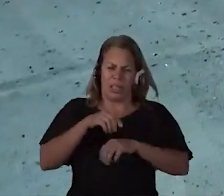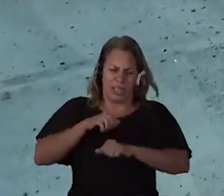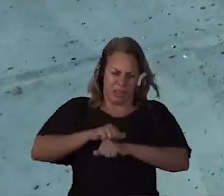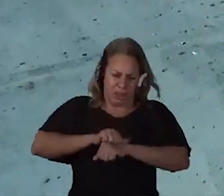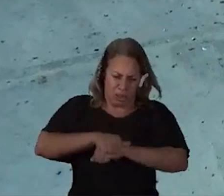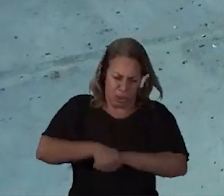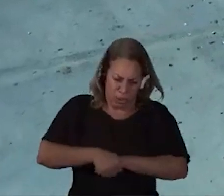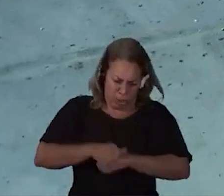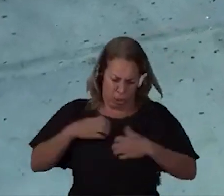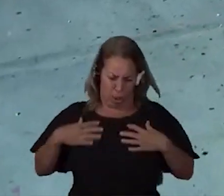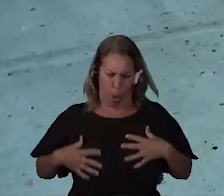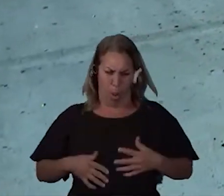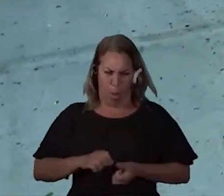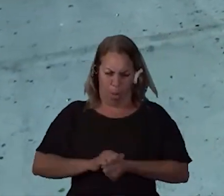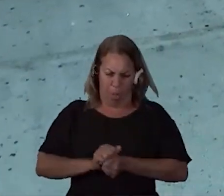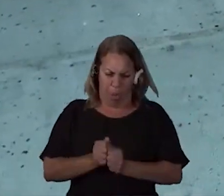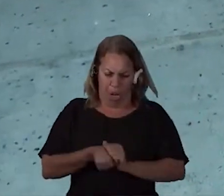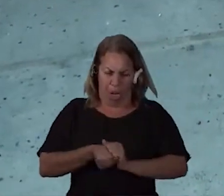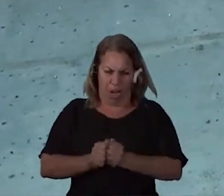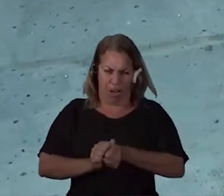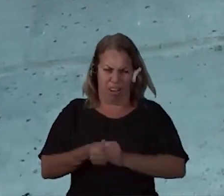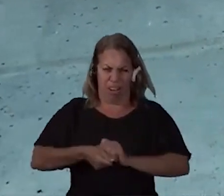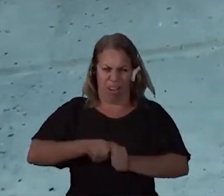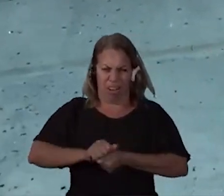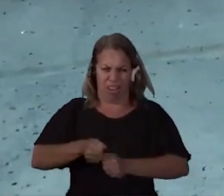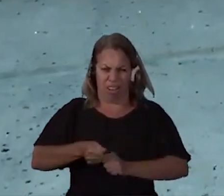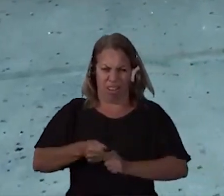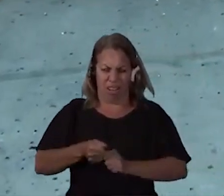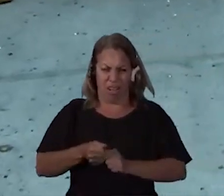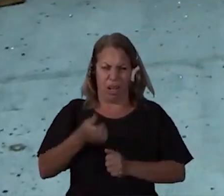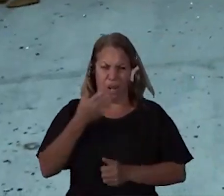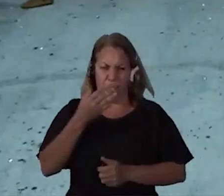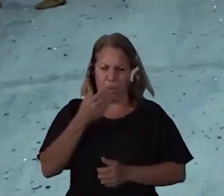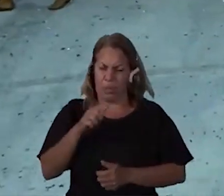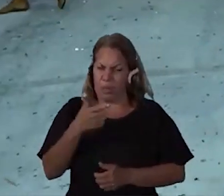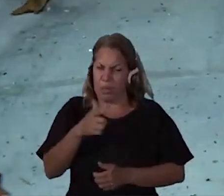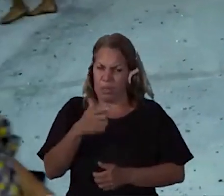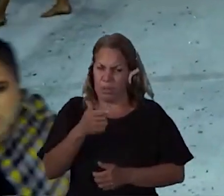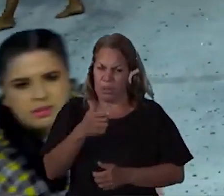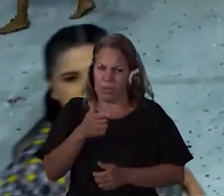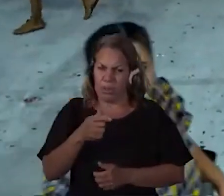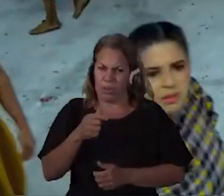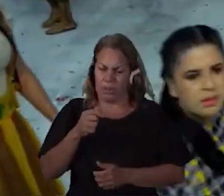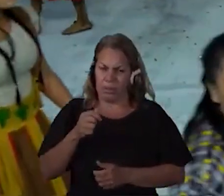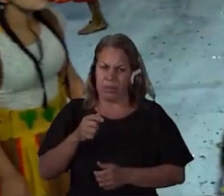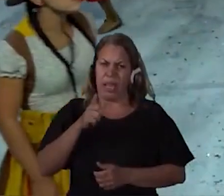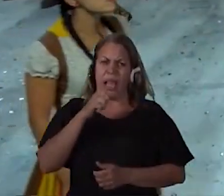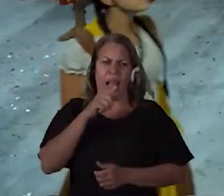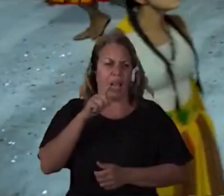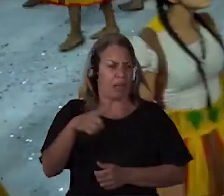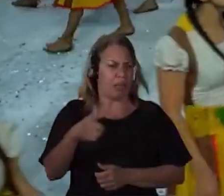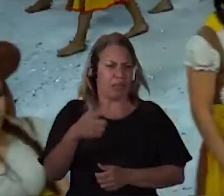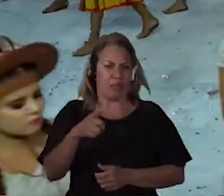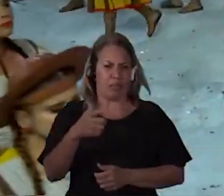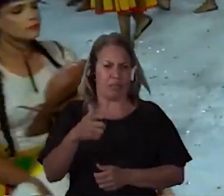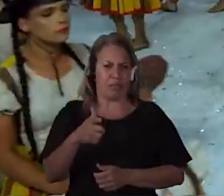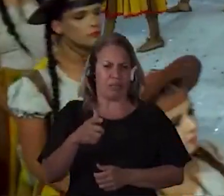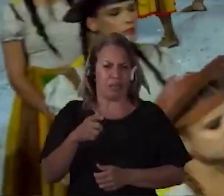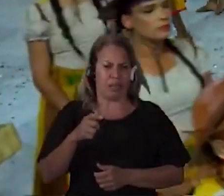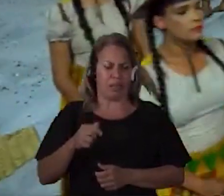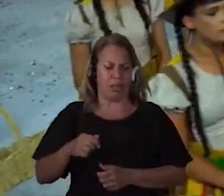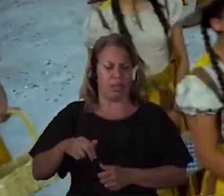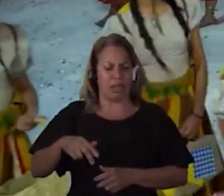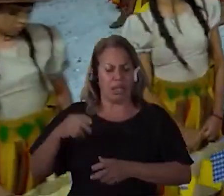é contado através da marcação, né? Muitas vezes tem falas de outros personagens, mas a função principal disso, de